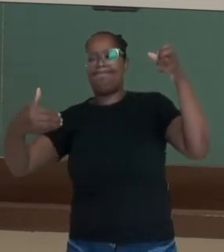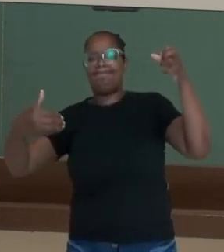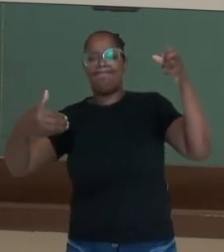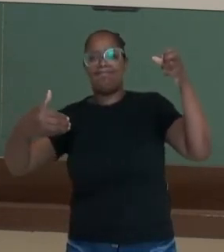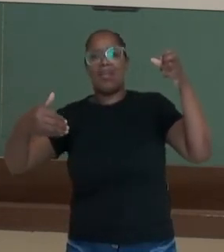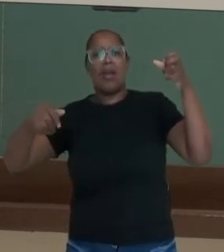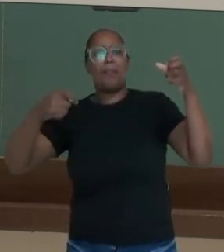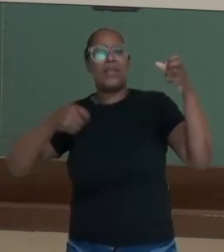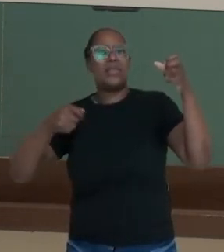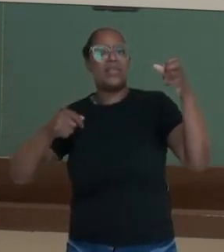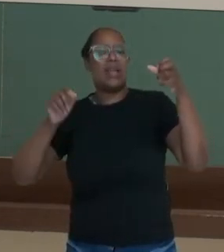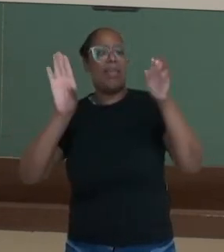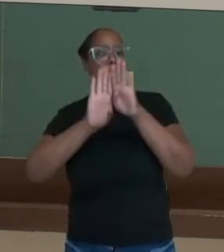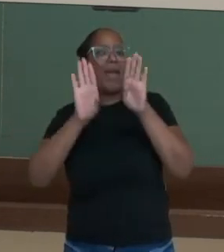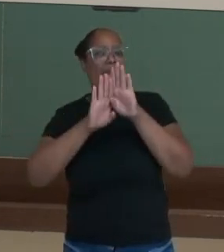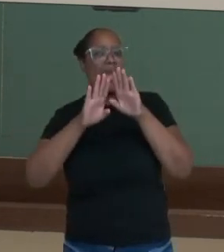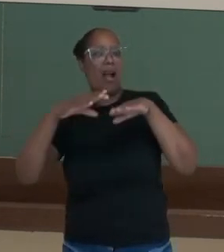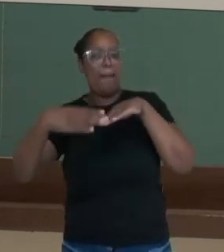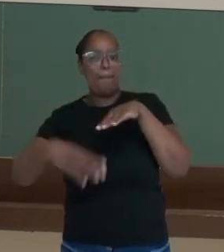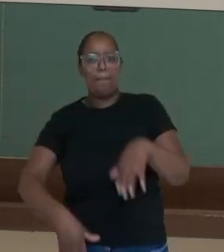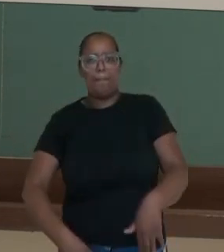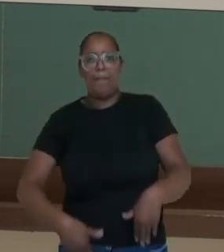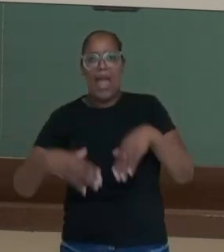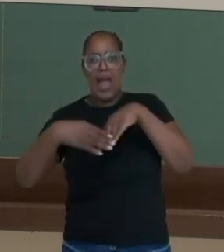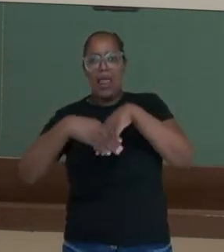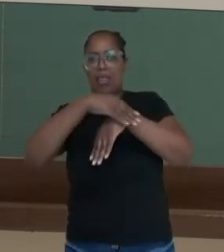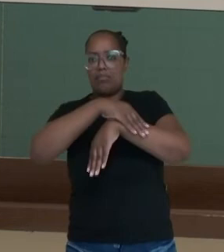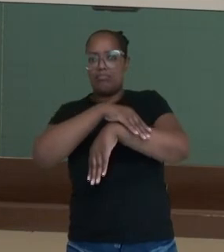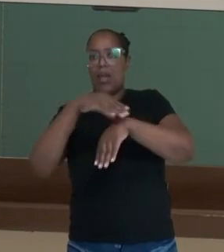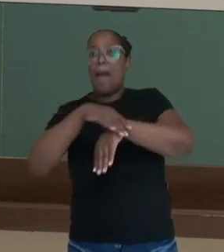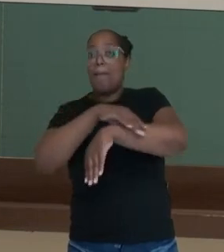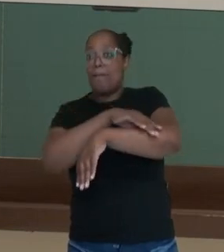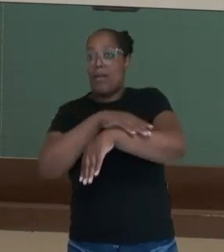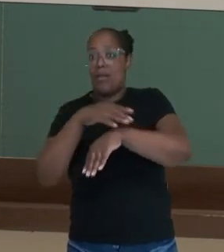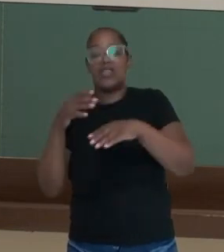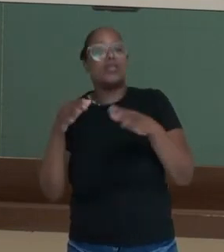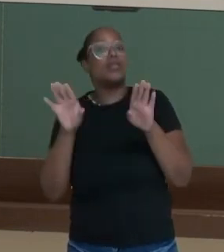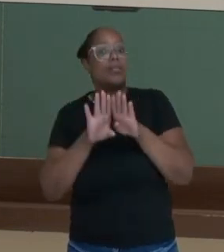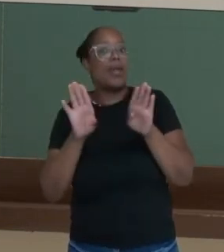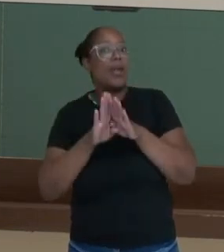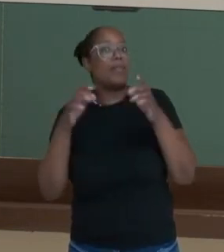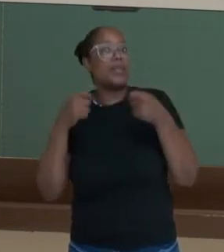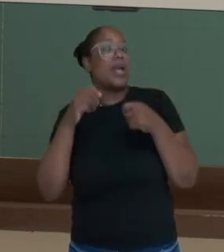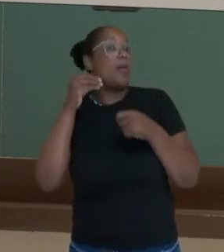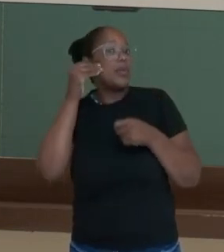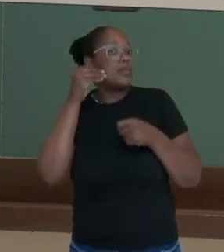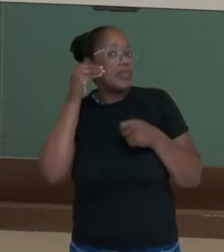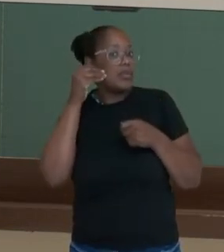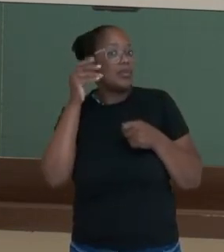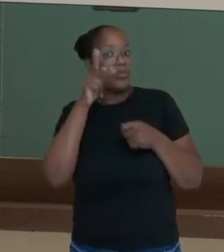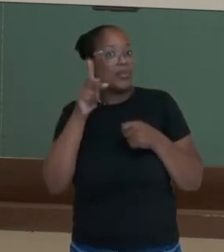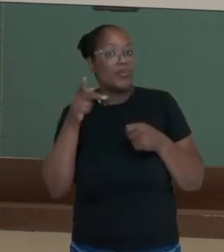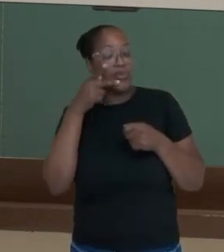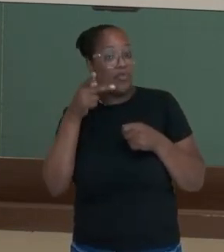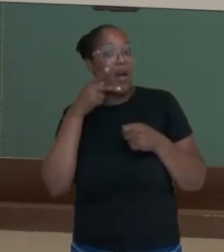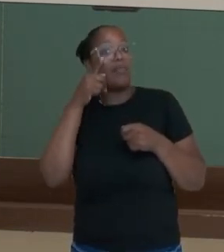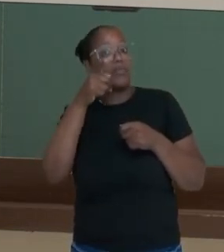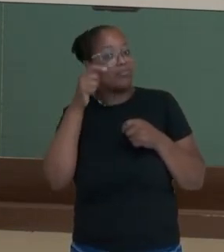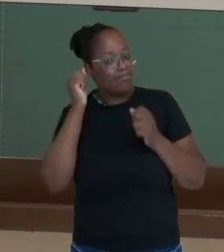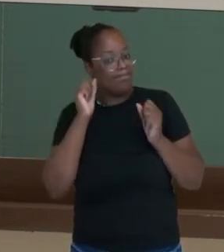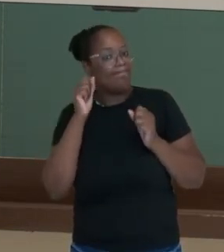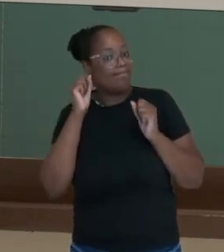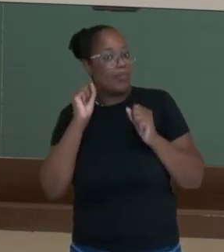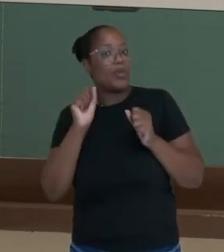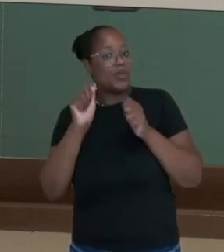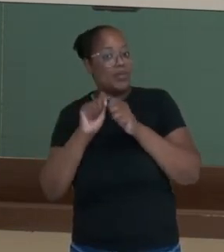colocar a pedra, né? Mas é bem interessante, uma experiência que eu recomendo. Se tiver aí a chance, né, conhece alguém